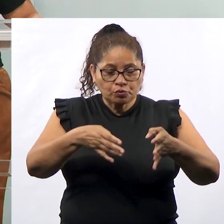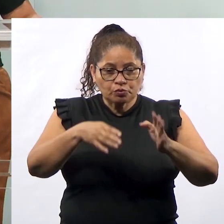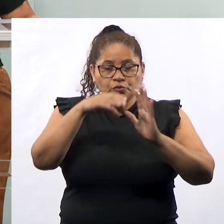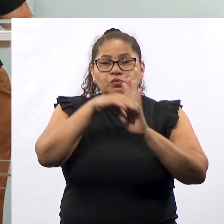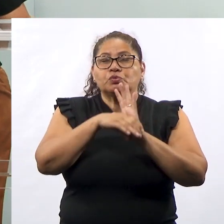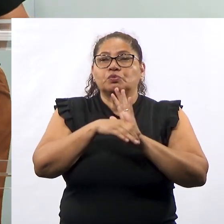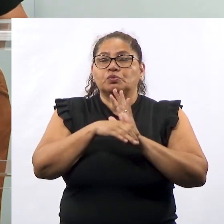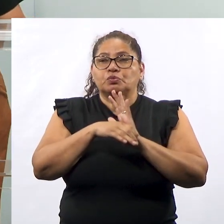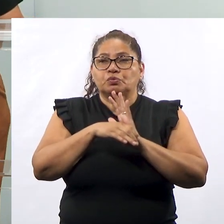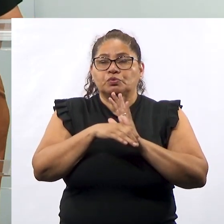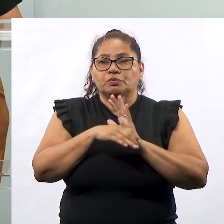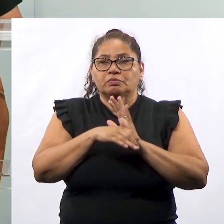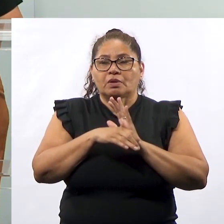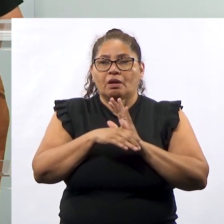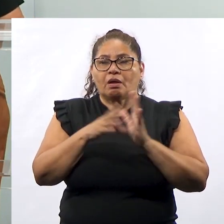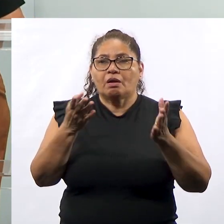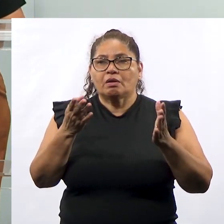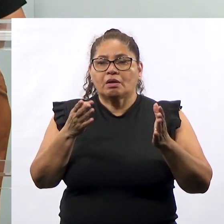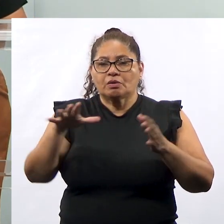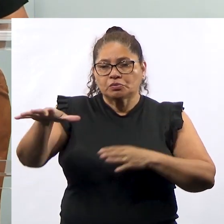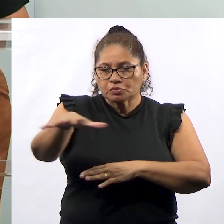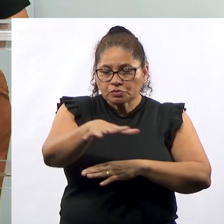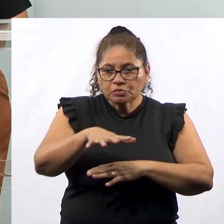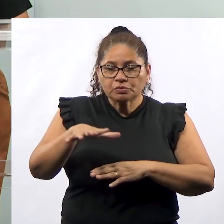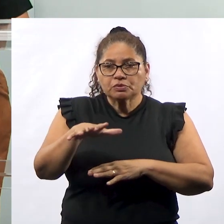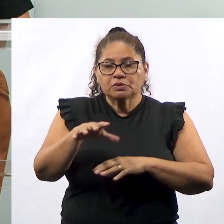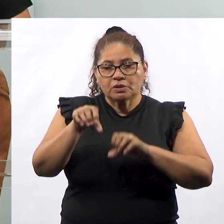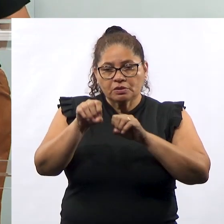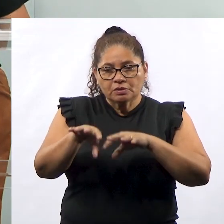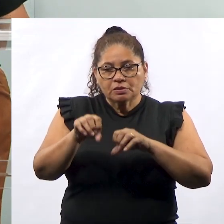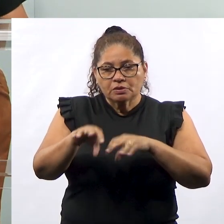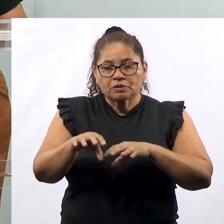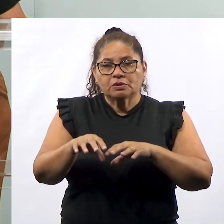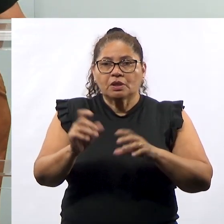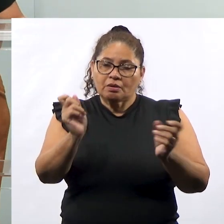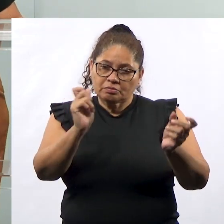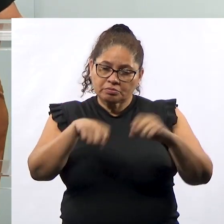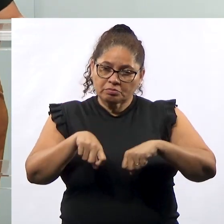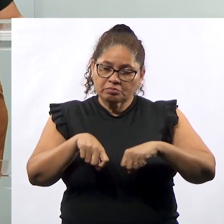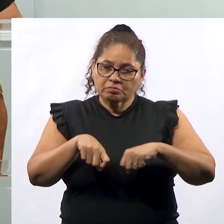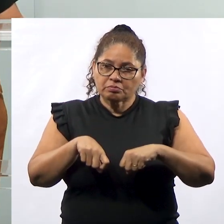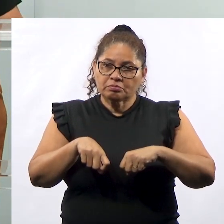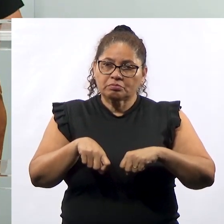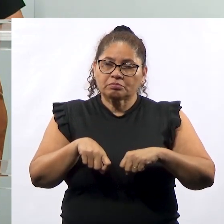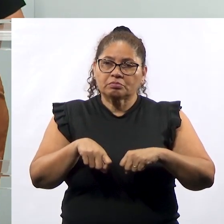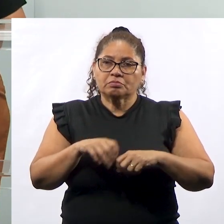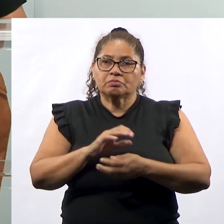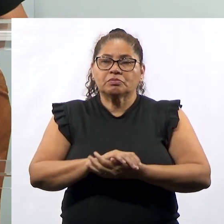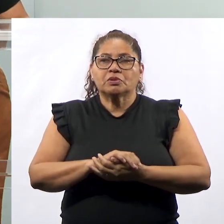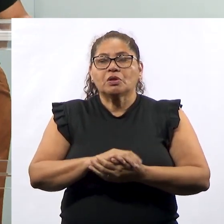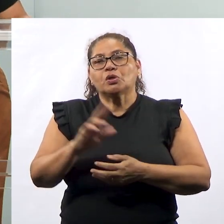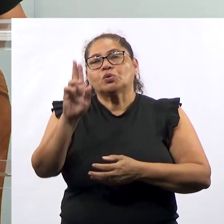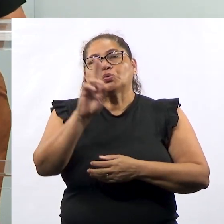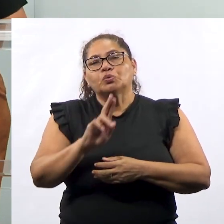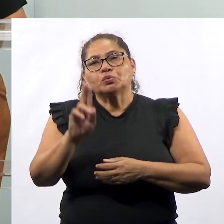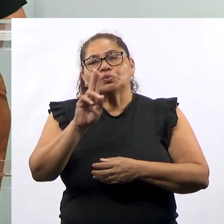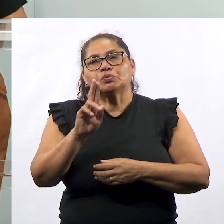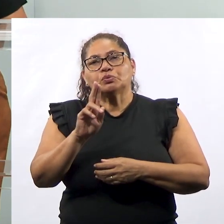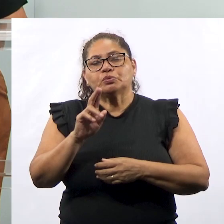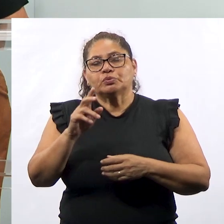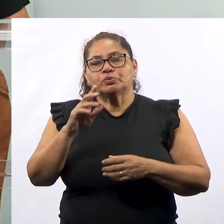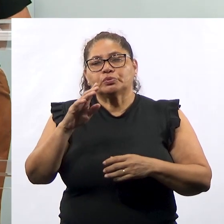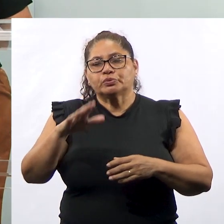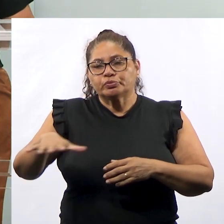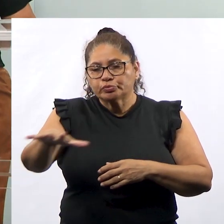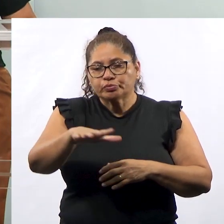currículo apenas para um determinado campo, eu vou ensinar habilidades para que ele use no seu ambiente de